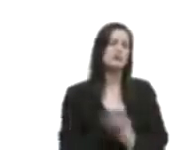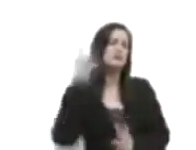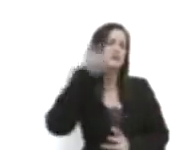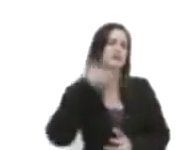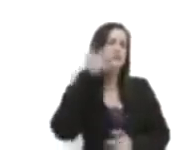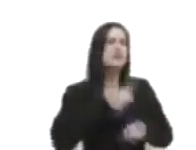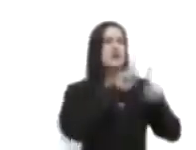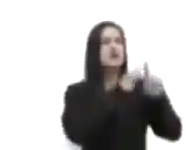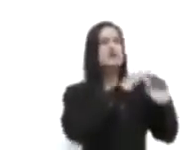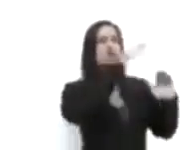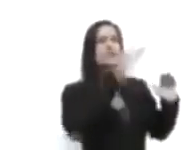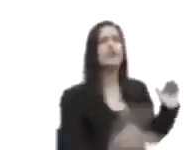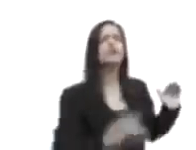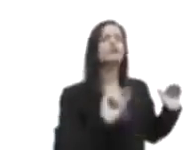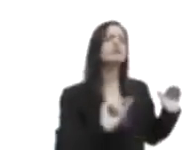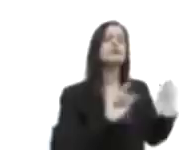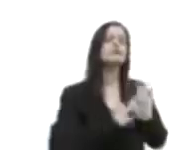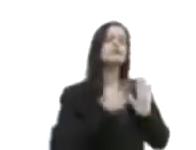de Deus havia chegado.